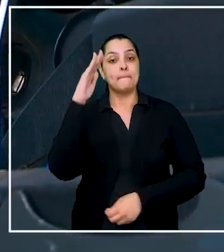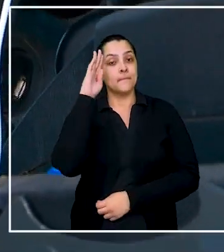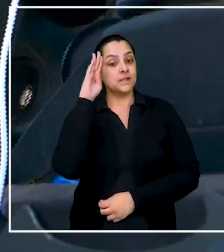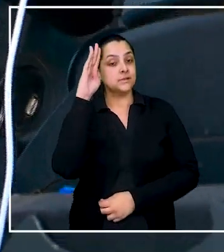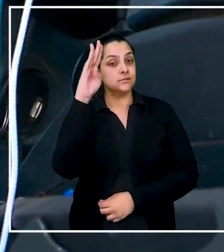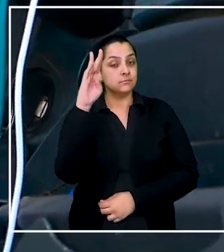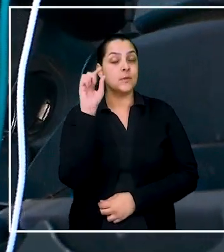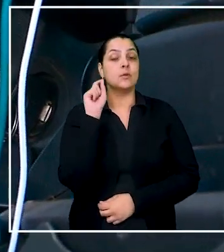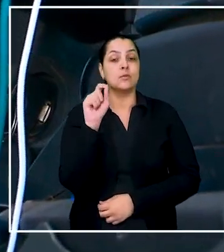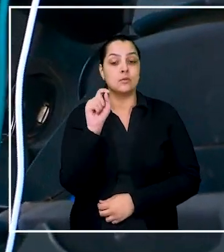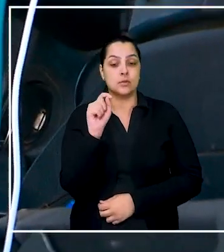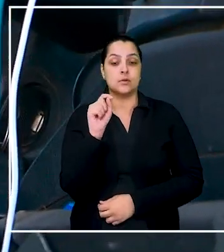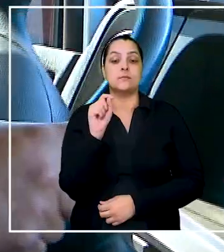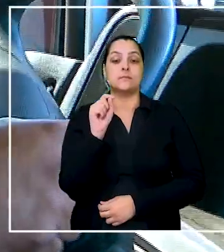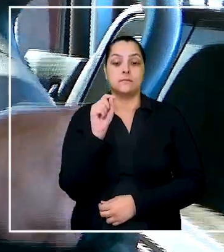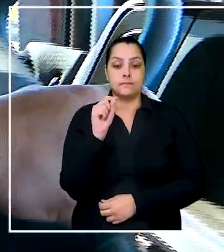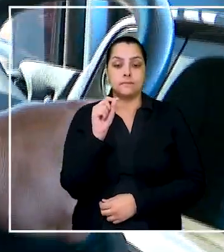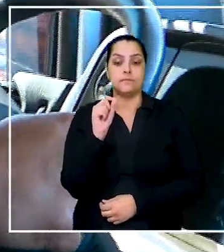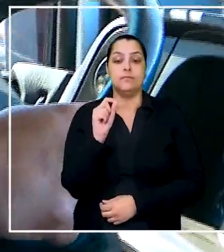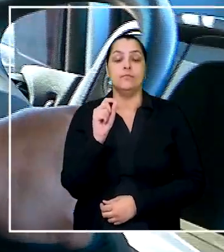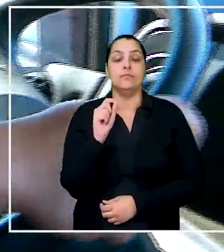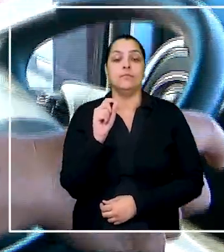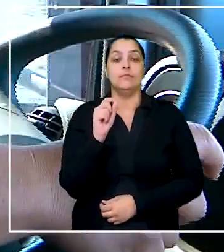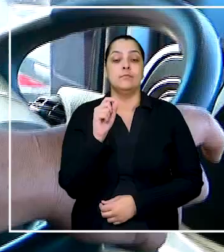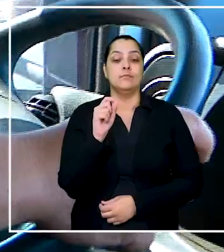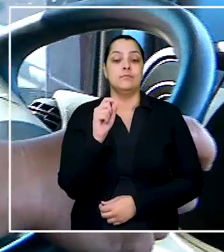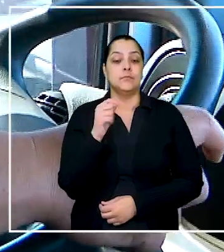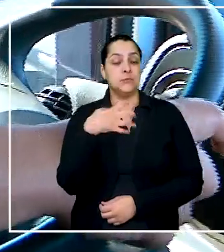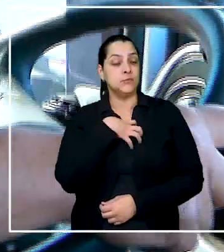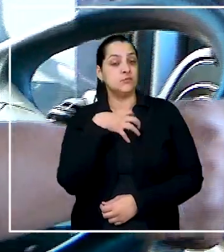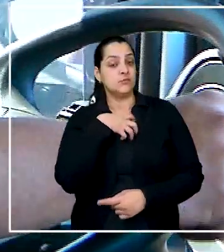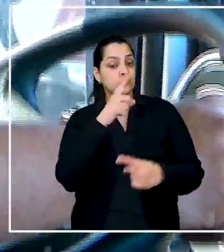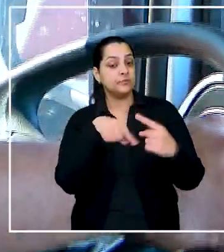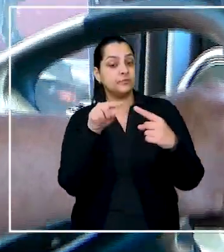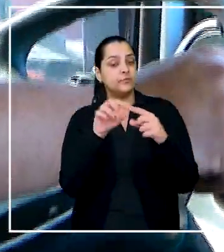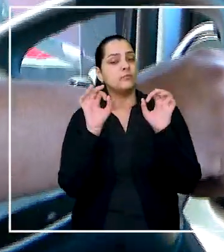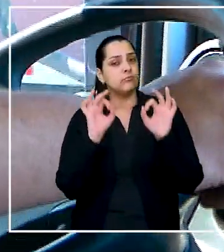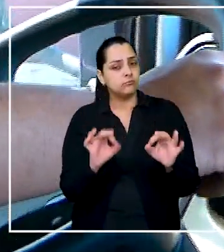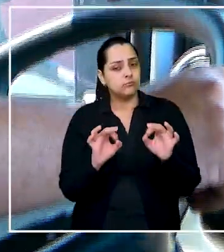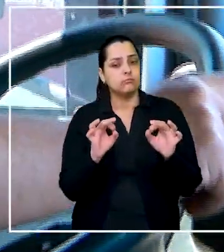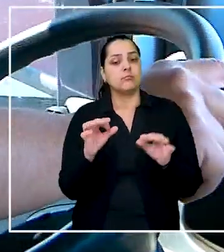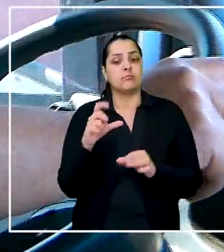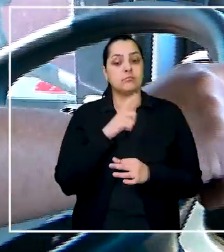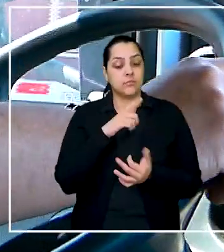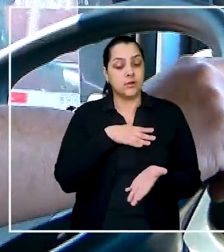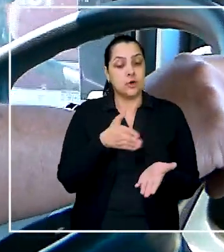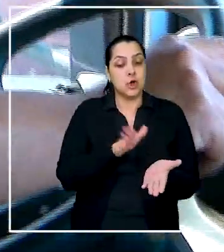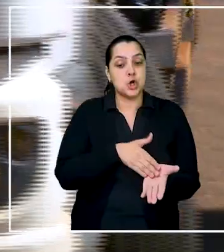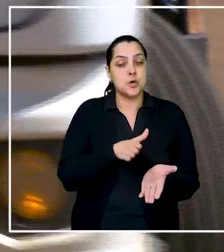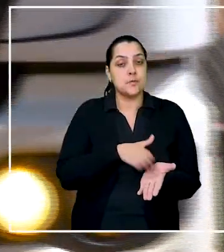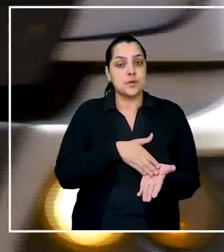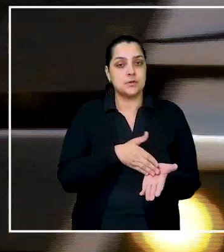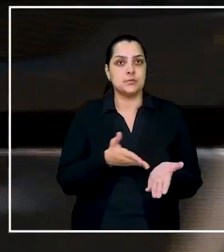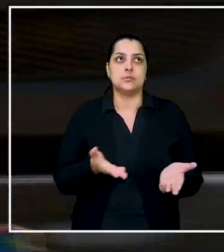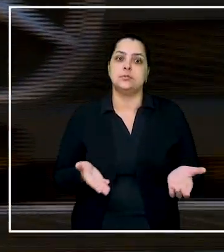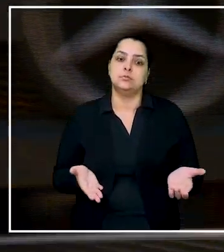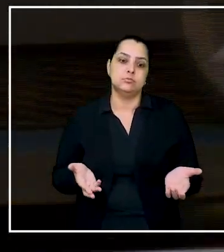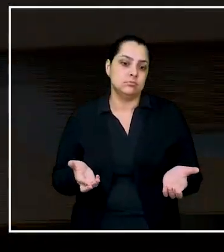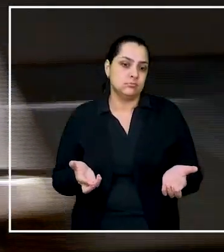é fundamental que se tenha em mente essa perspectiva de efetivamente estabelecer uma